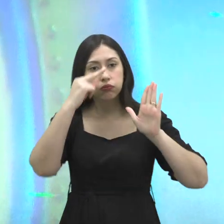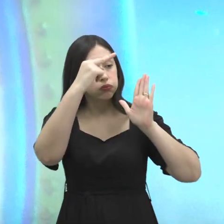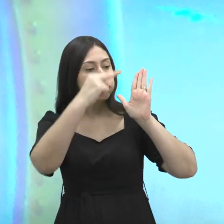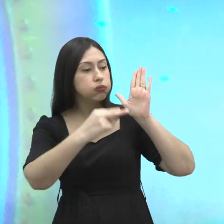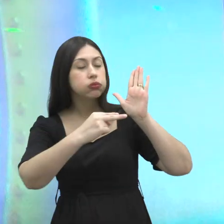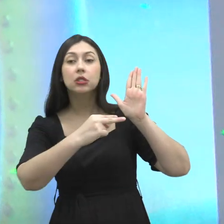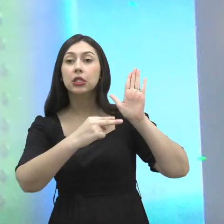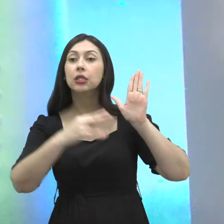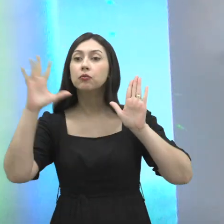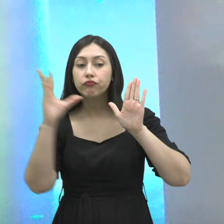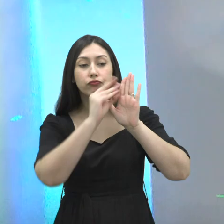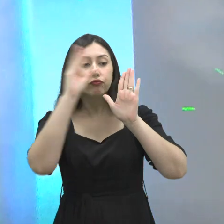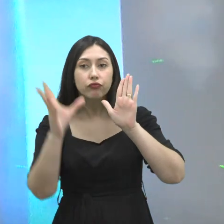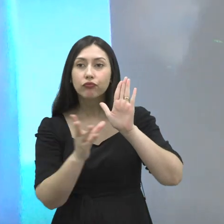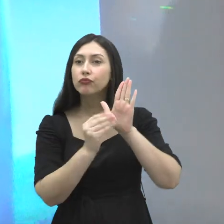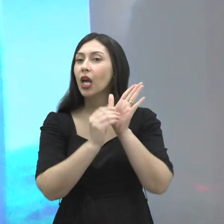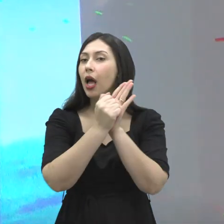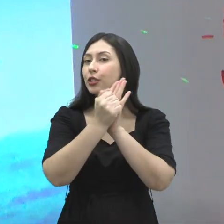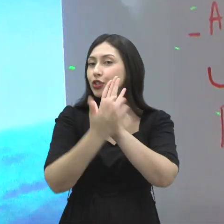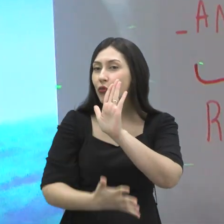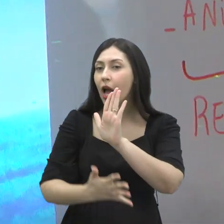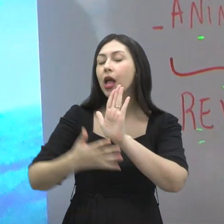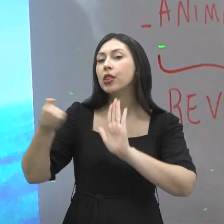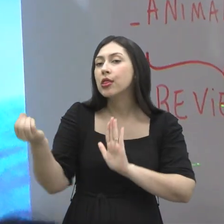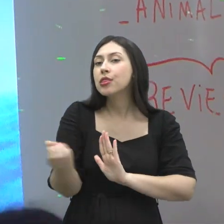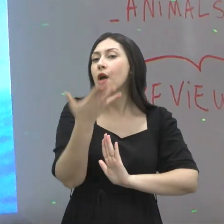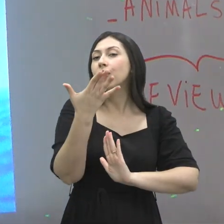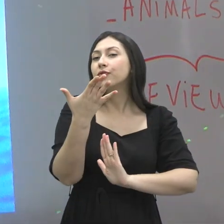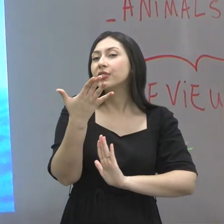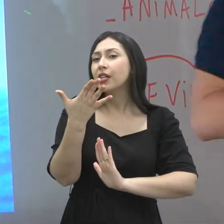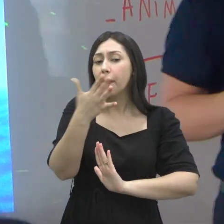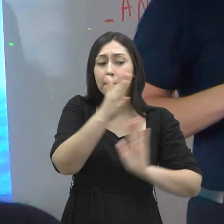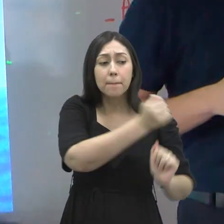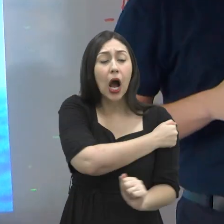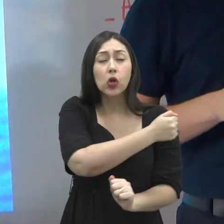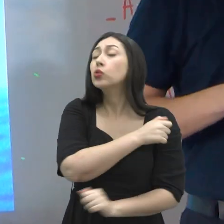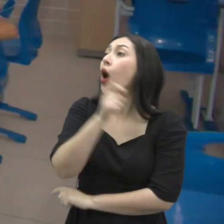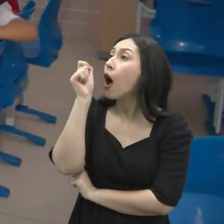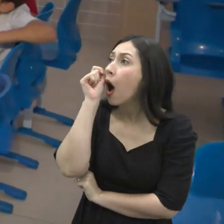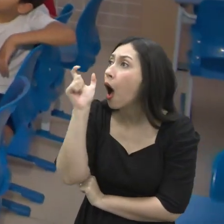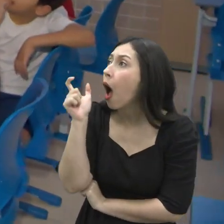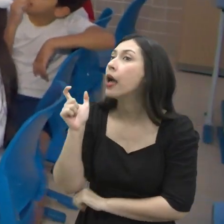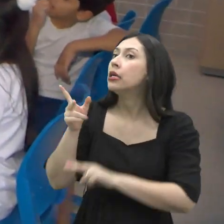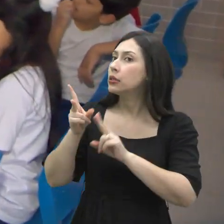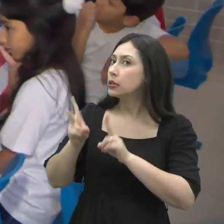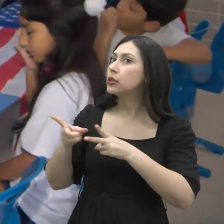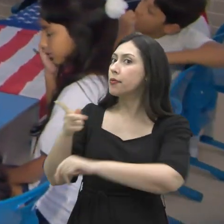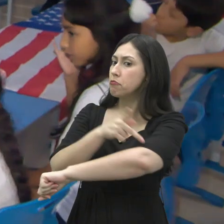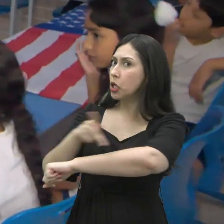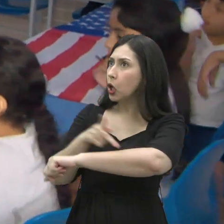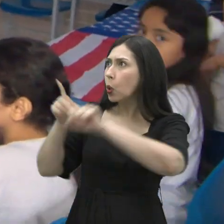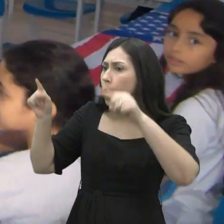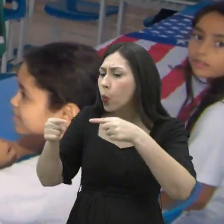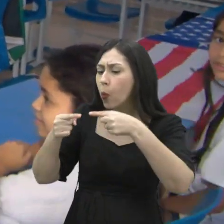já vou inserindo atividades novas para tornar aquilo mais interessante. Mas tendo a parte pedagógica seguindo a risca,